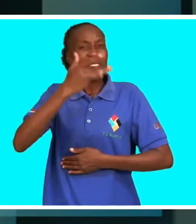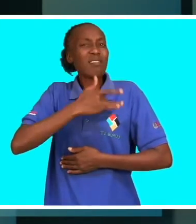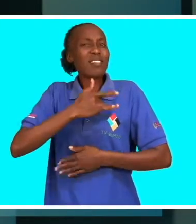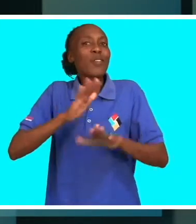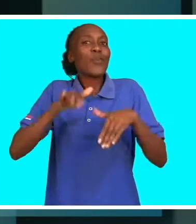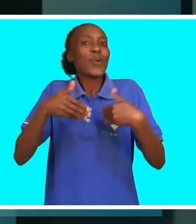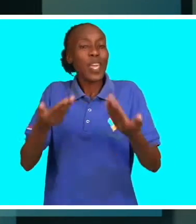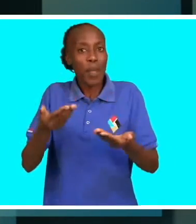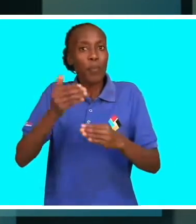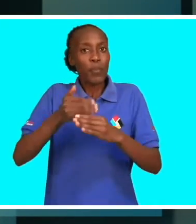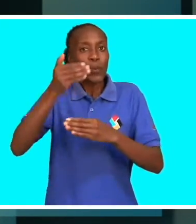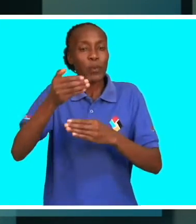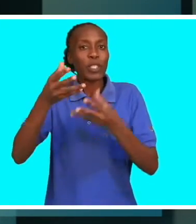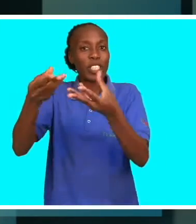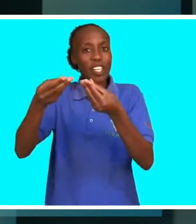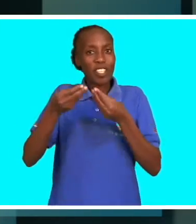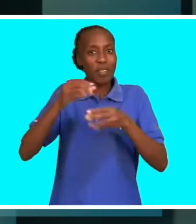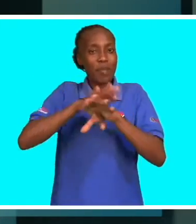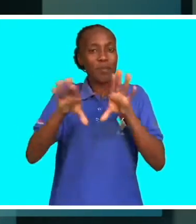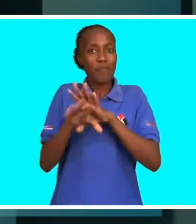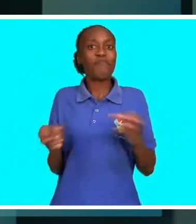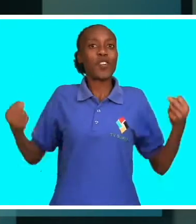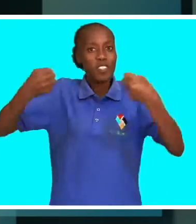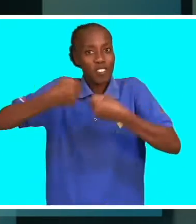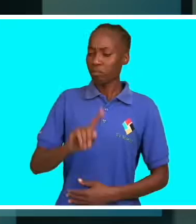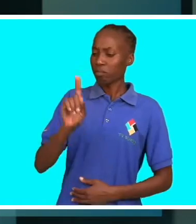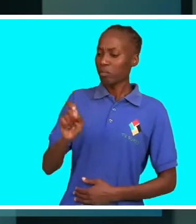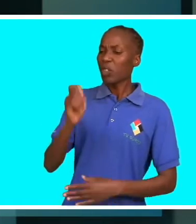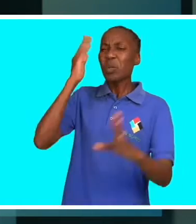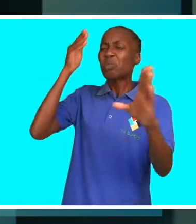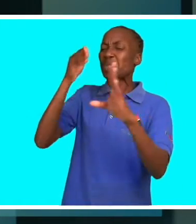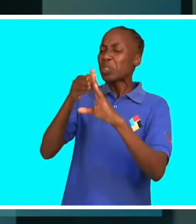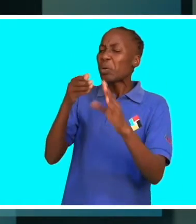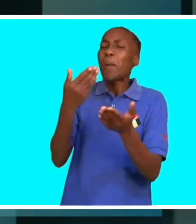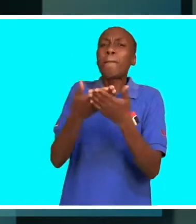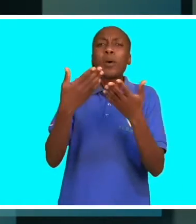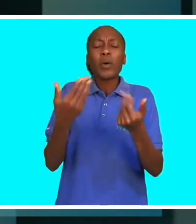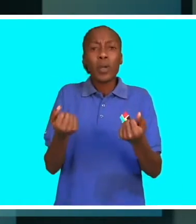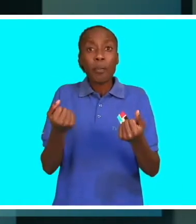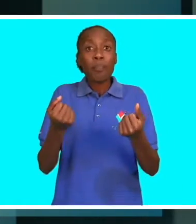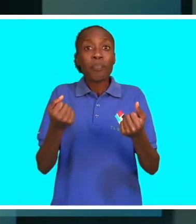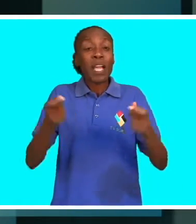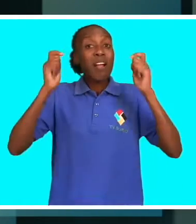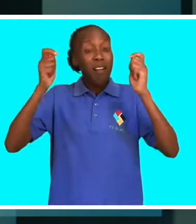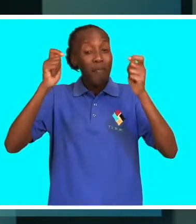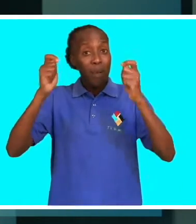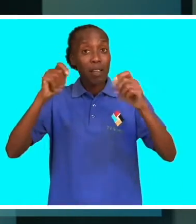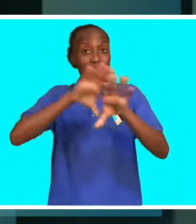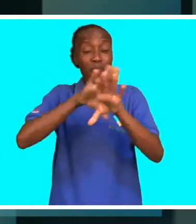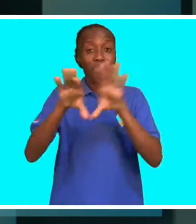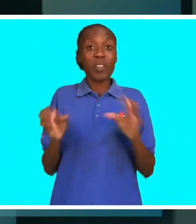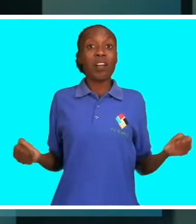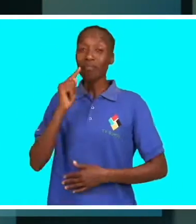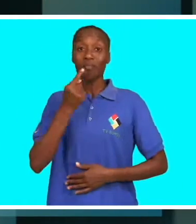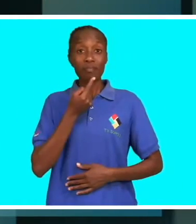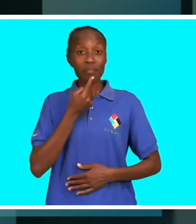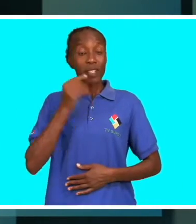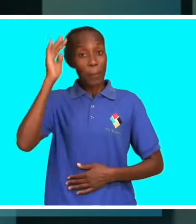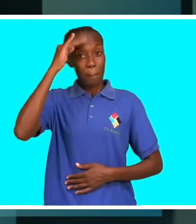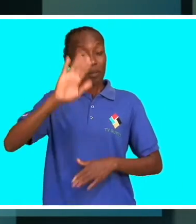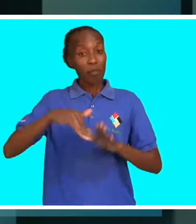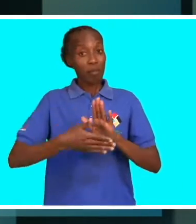saber qual é o sentimento depois de ter recebido isso Agasalho, que motivou abraçar mesmo a campanha Agasalho.